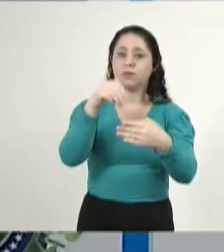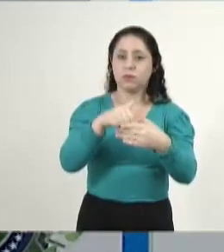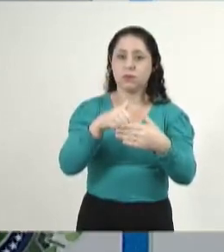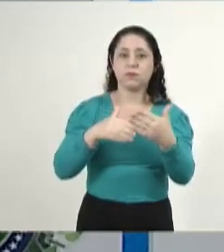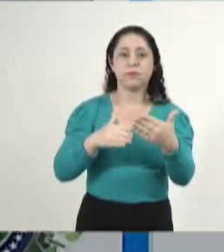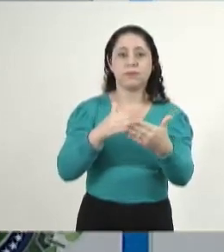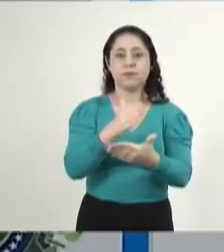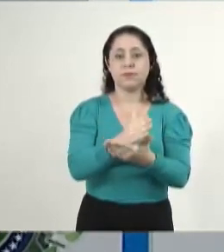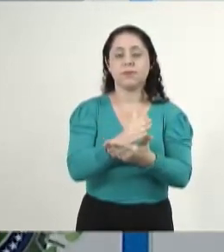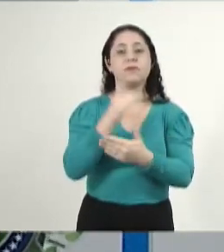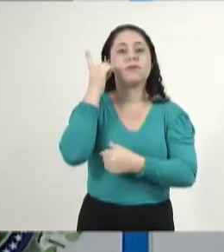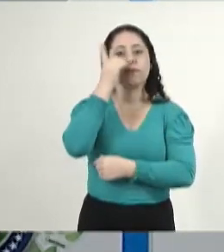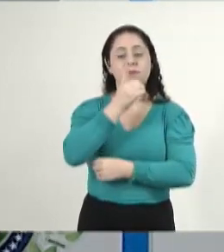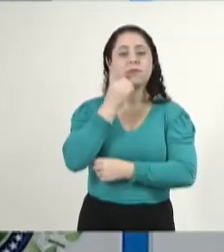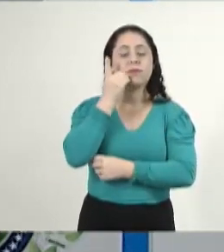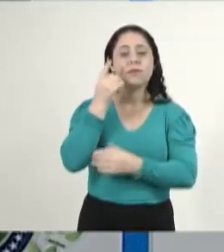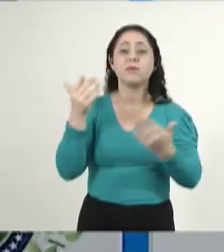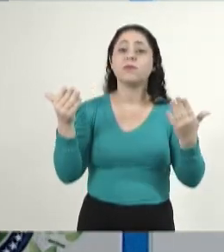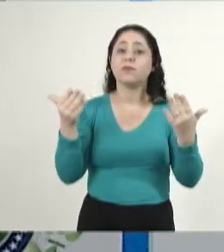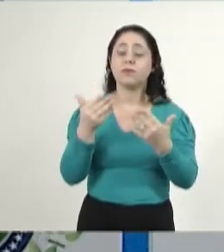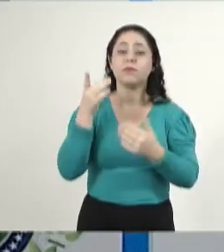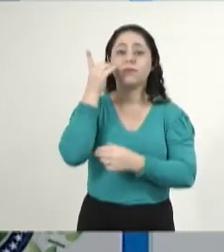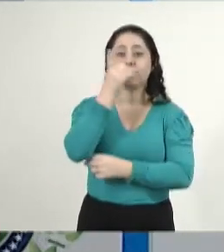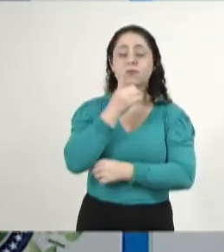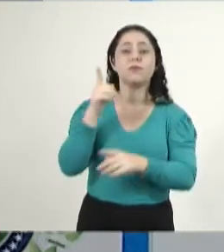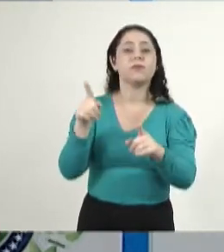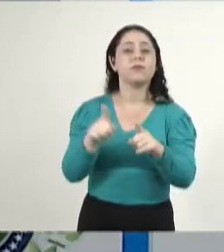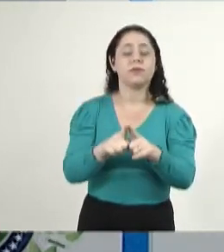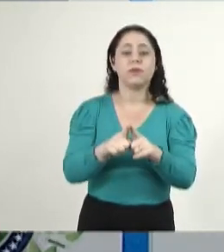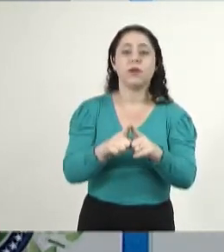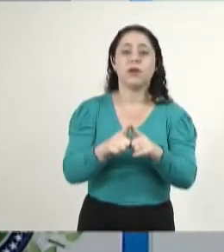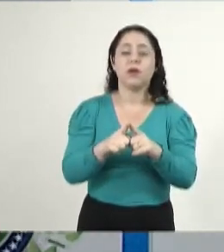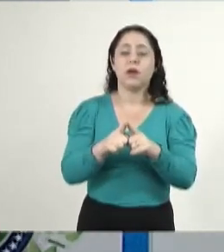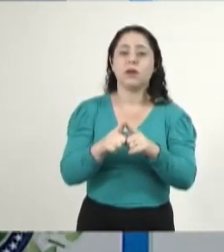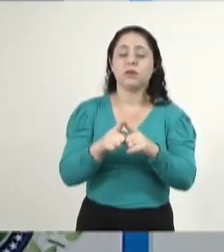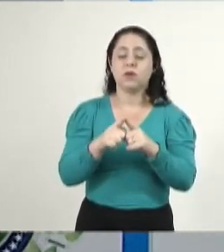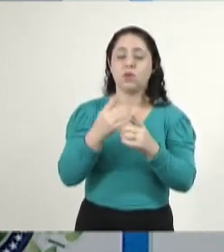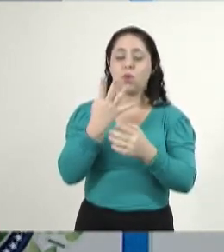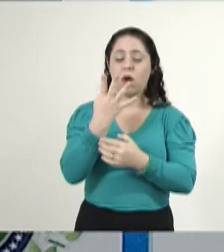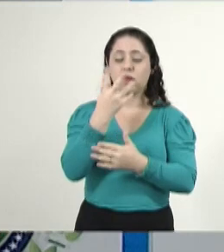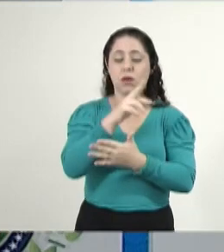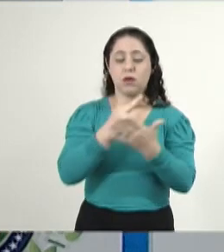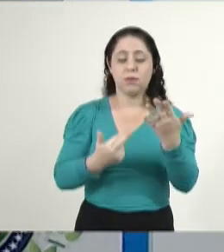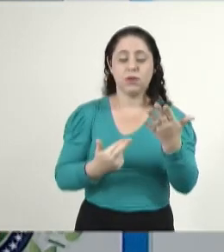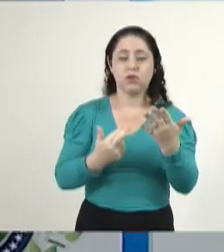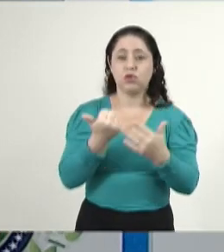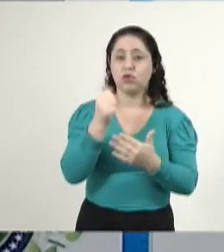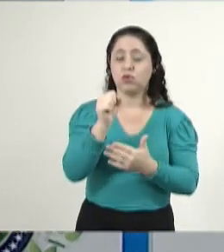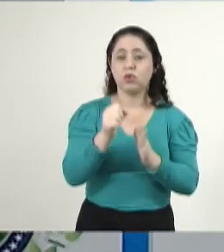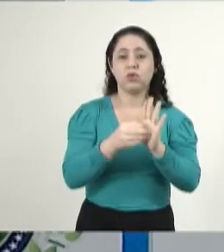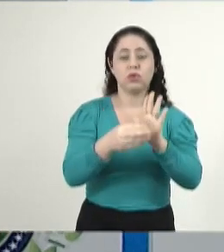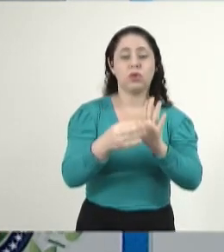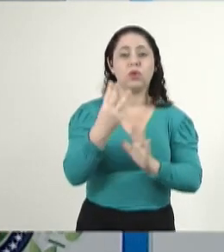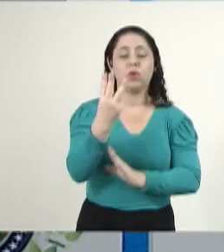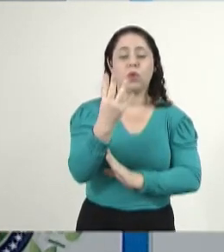e aprovados pelos deputados hoje, os parlamentares também deliberaram sobre 4 requerimentos, 18 indicações, 4 moções de congratulação